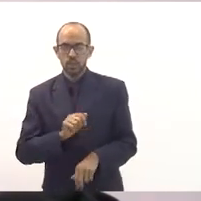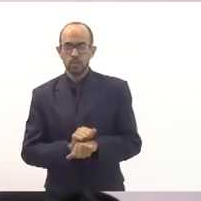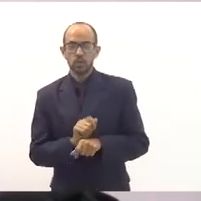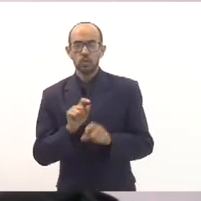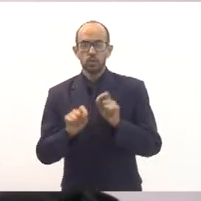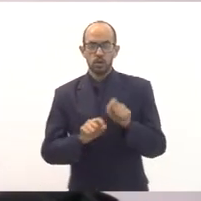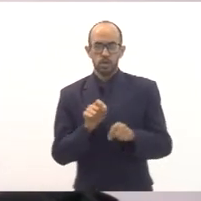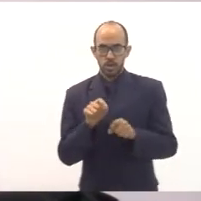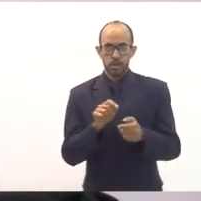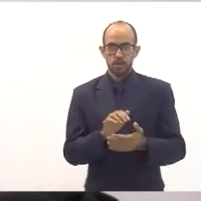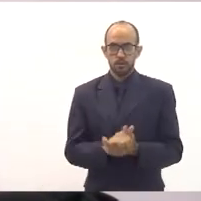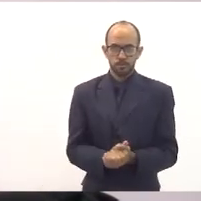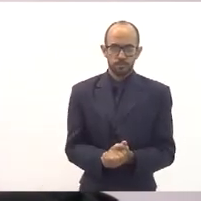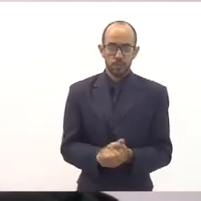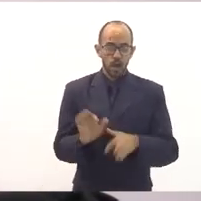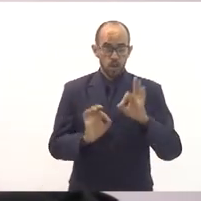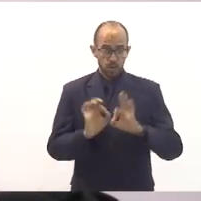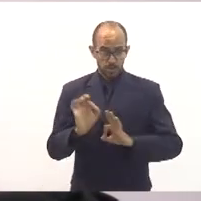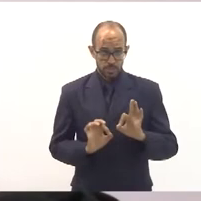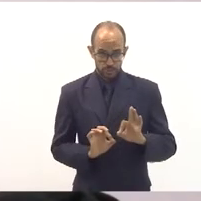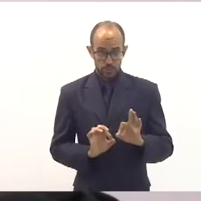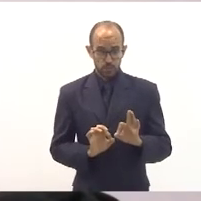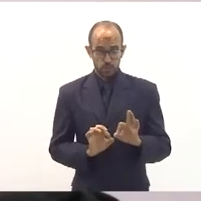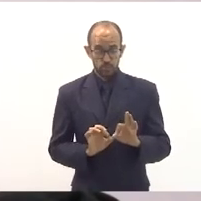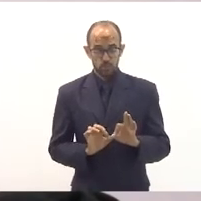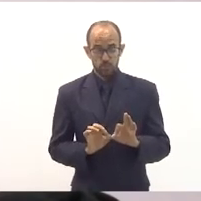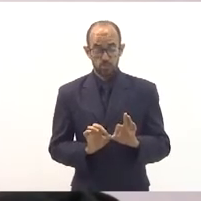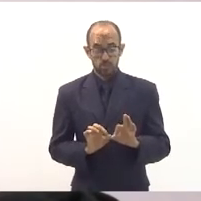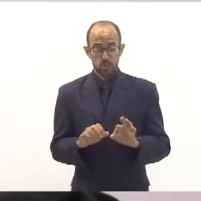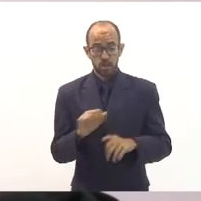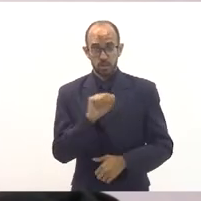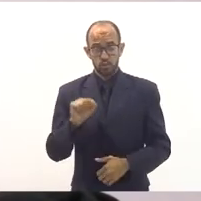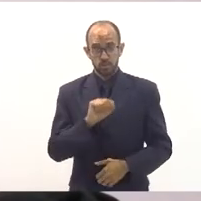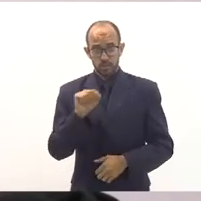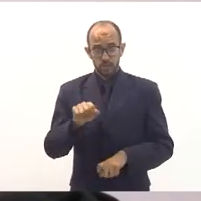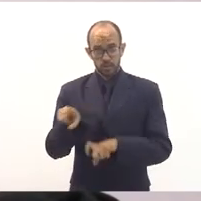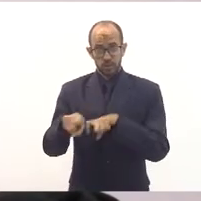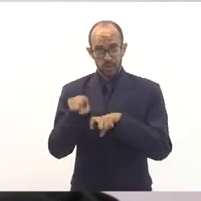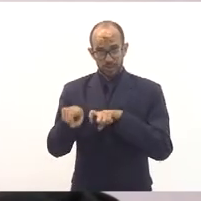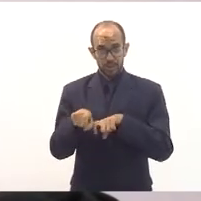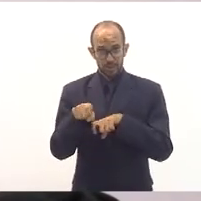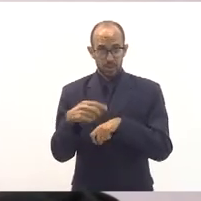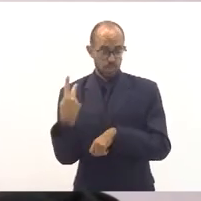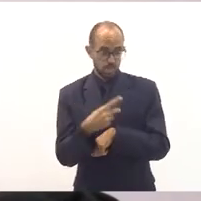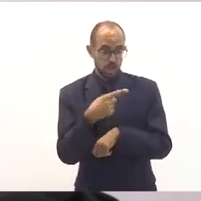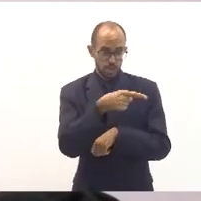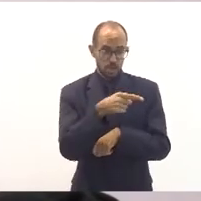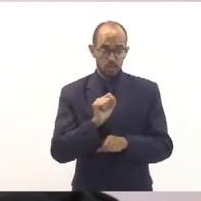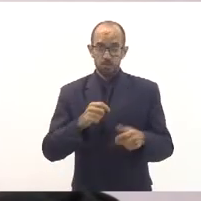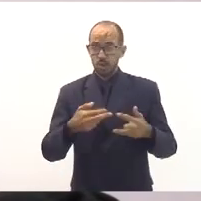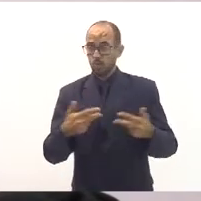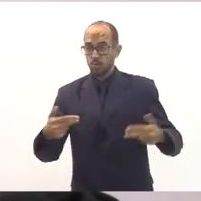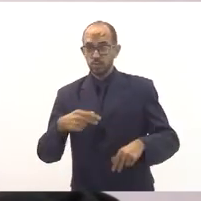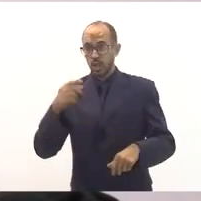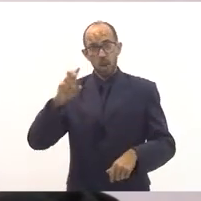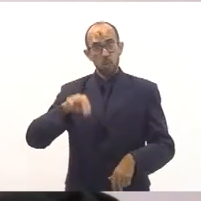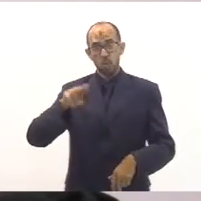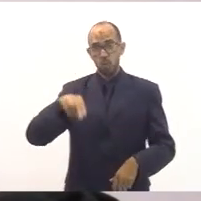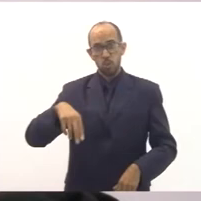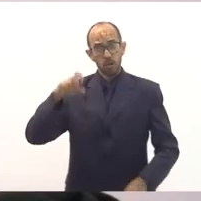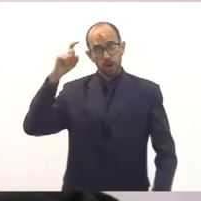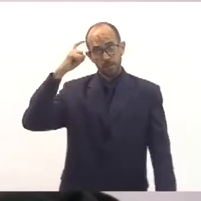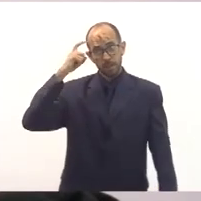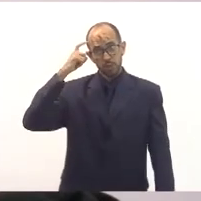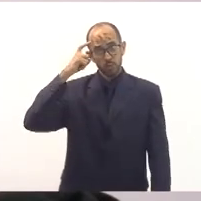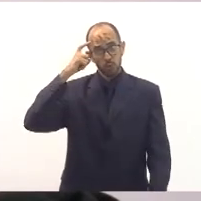teve por exemplo na organização da na associação lá na fazenda foi algo que para ela ela nunca imaginou